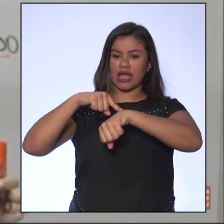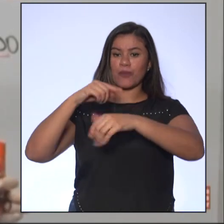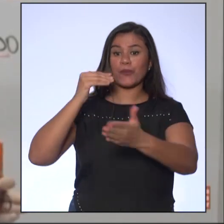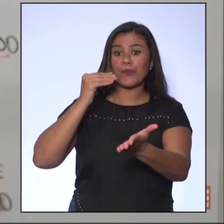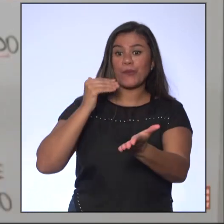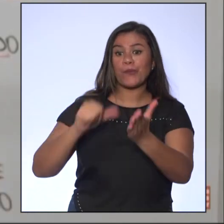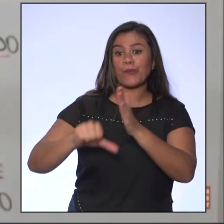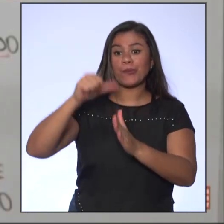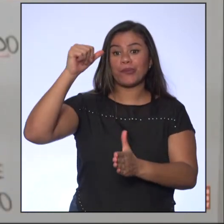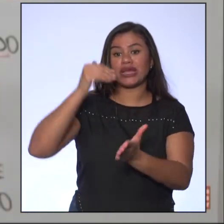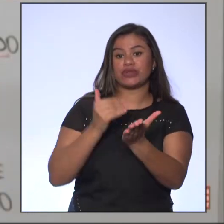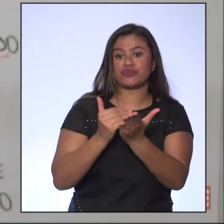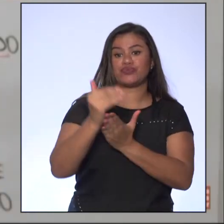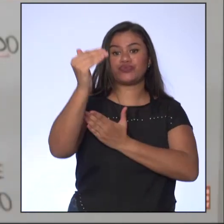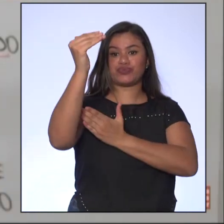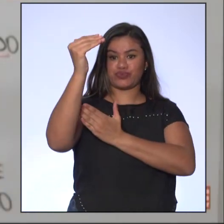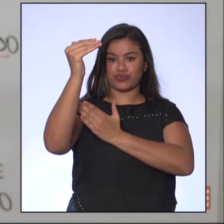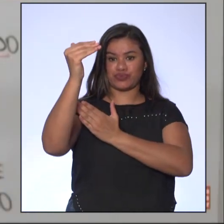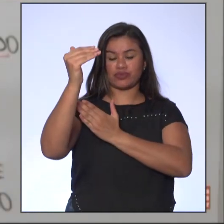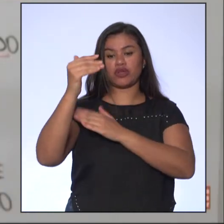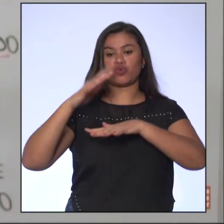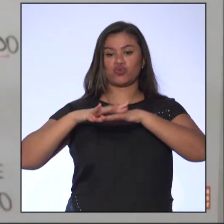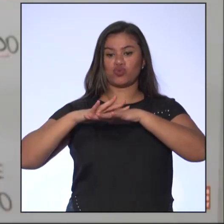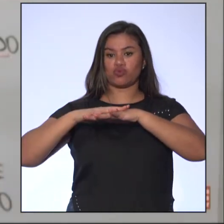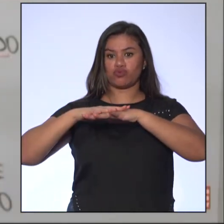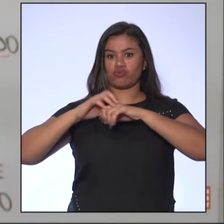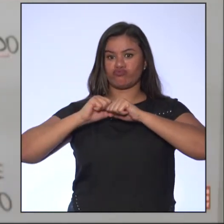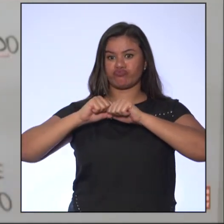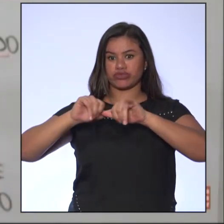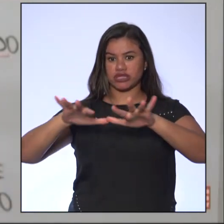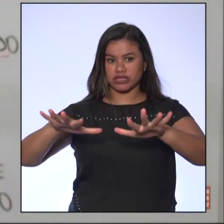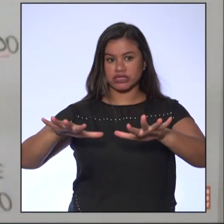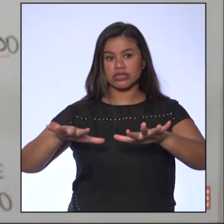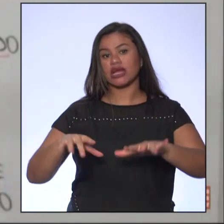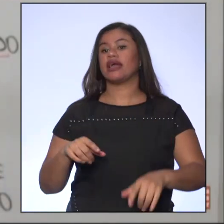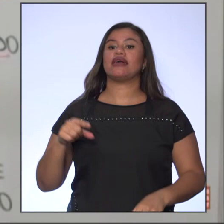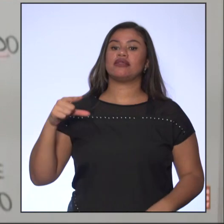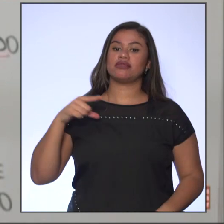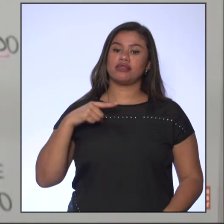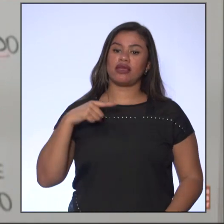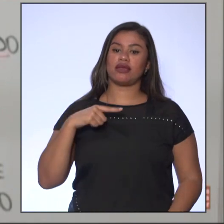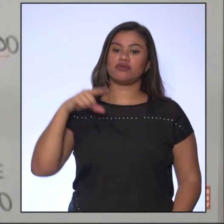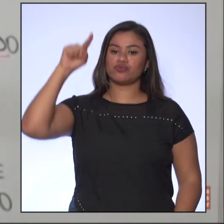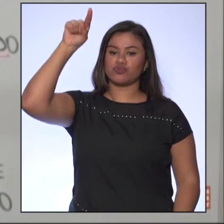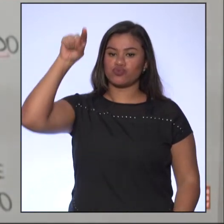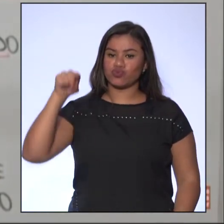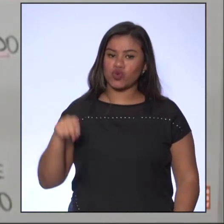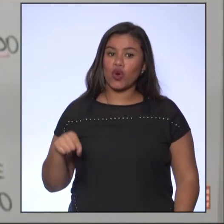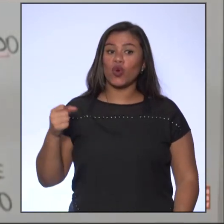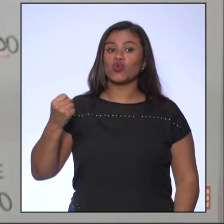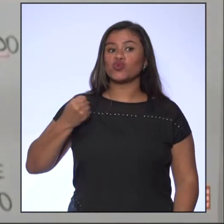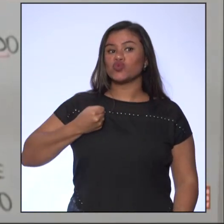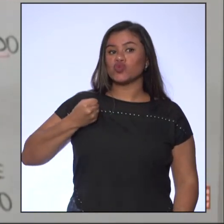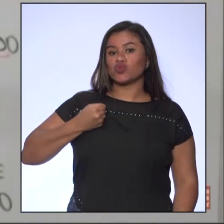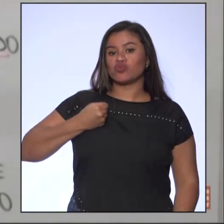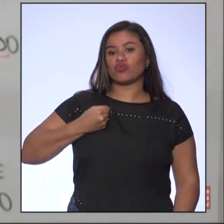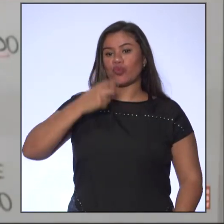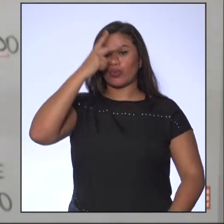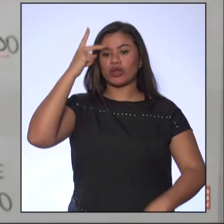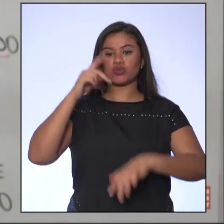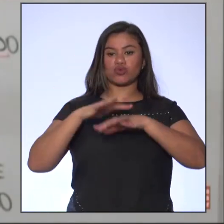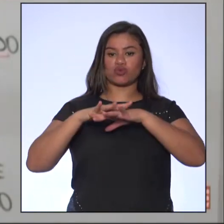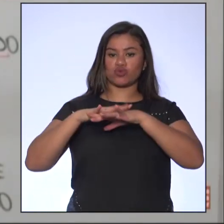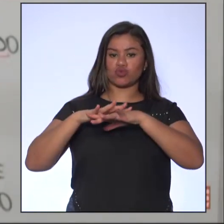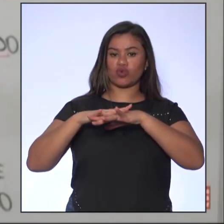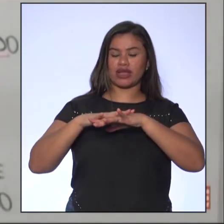primeiro caso, bem aqui você tem o número de casos. E olha só o que acontece. Bem aqui a gente fala muito em achatamento